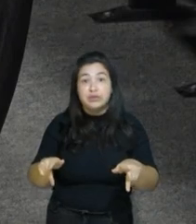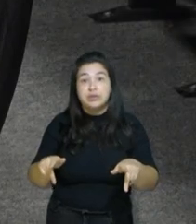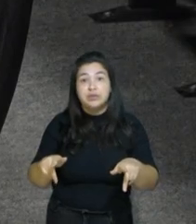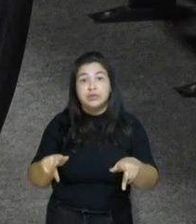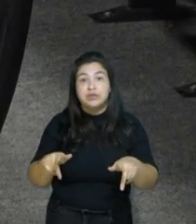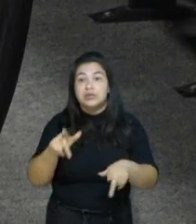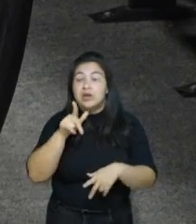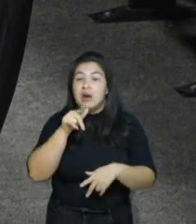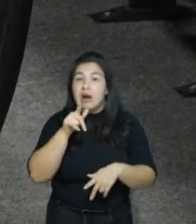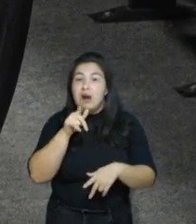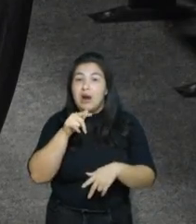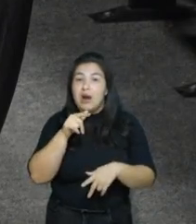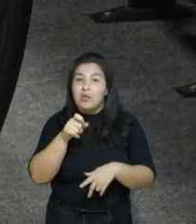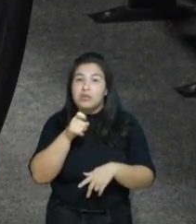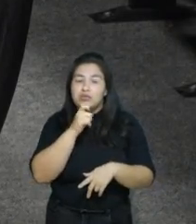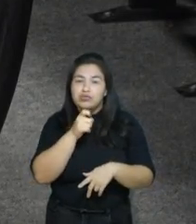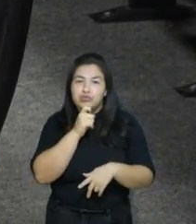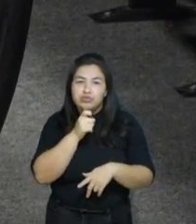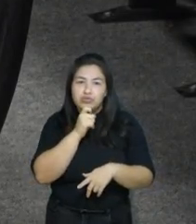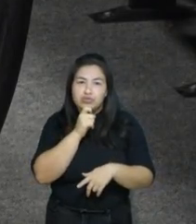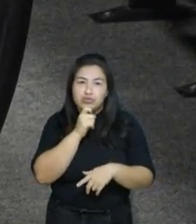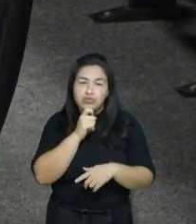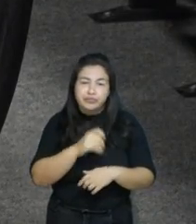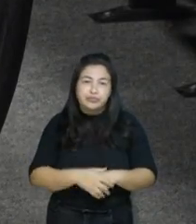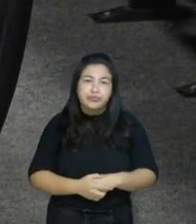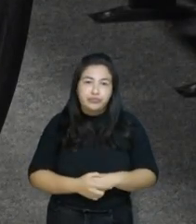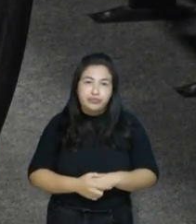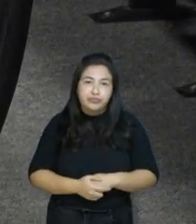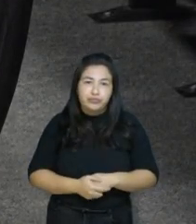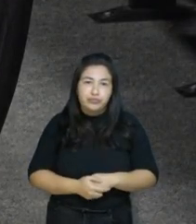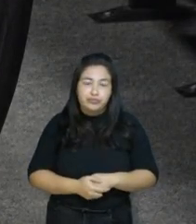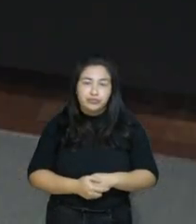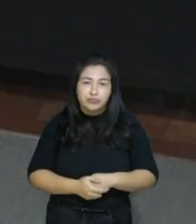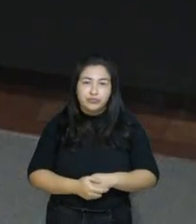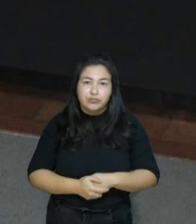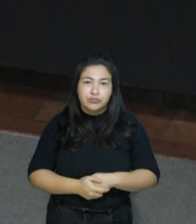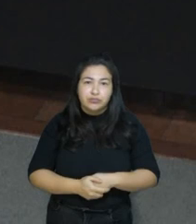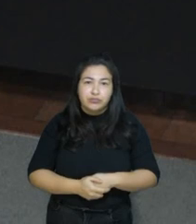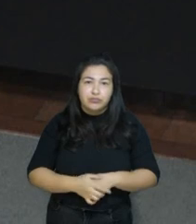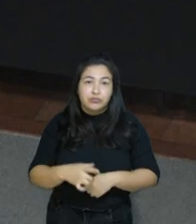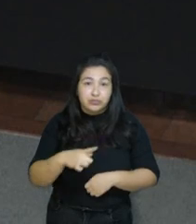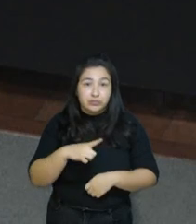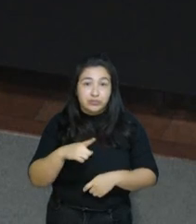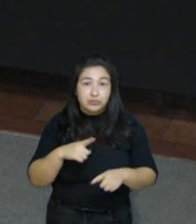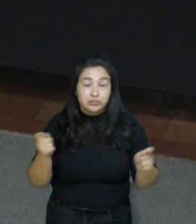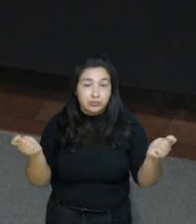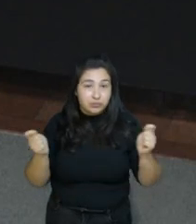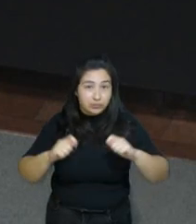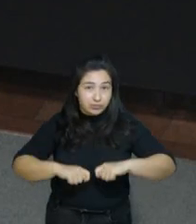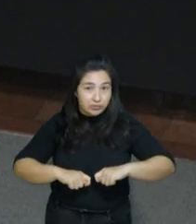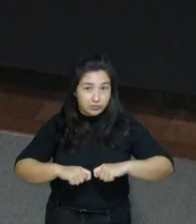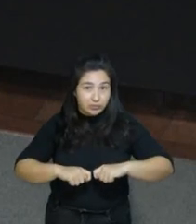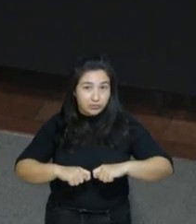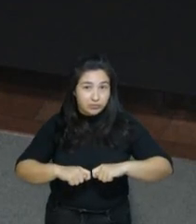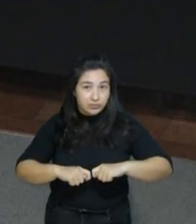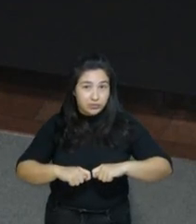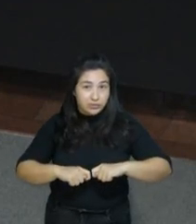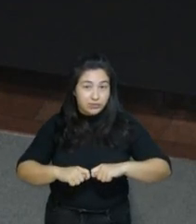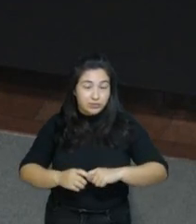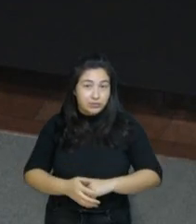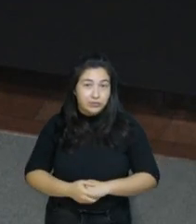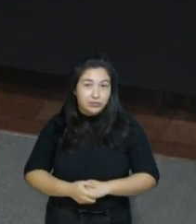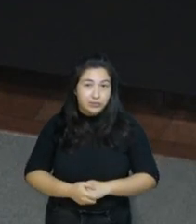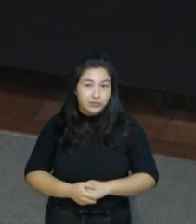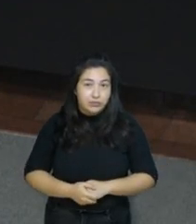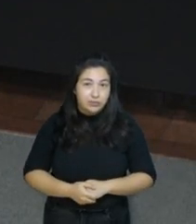mais frias. E a gente tem. Ou simplesmente afunda. Exato. Por exemplo, tem condições, por exemplo, de... isso a